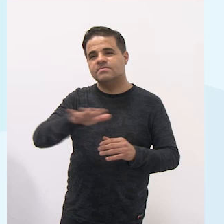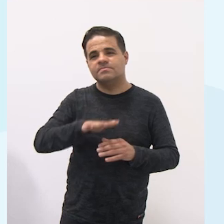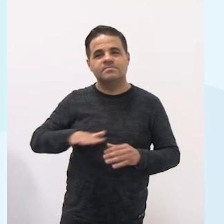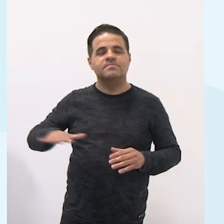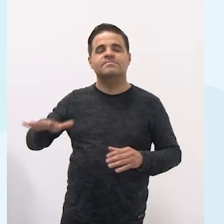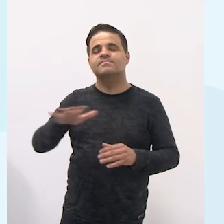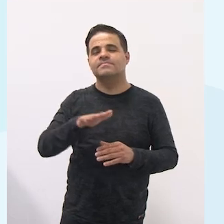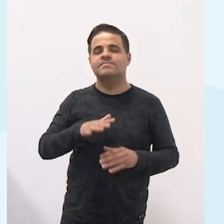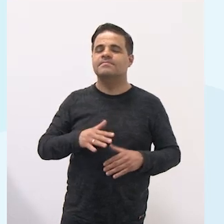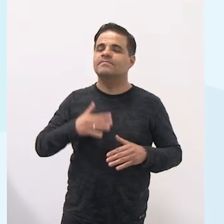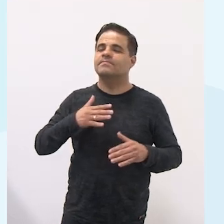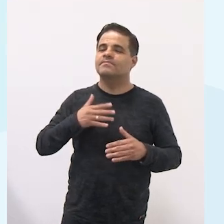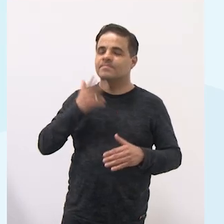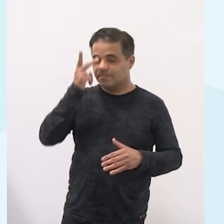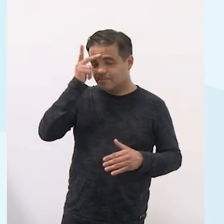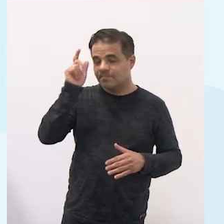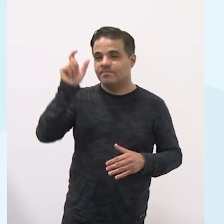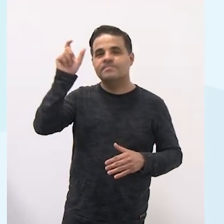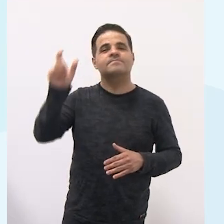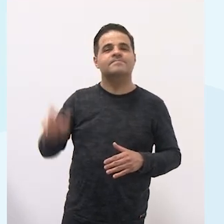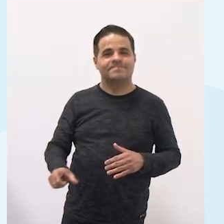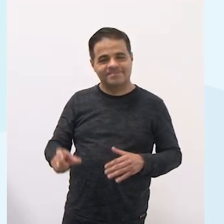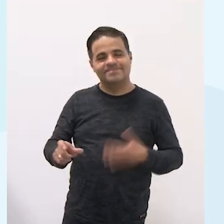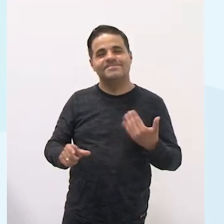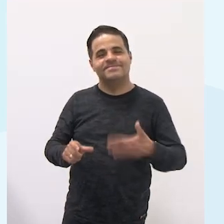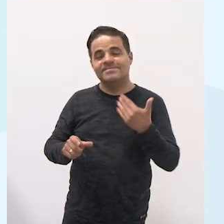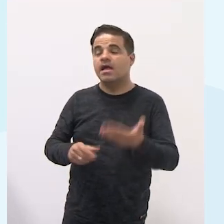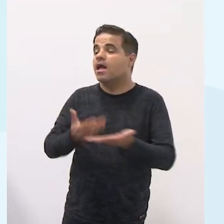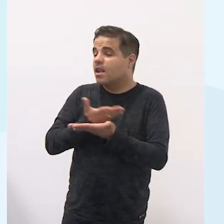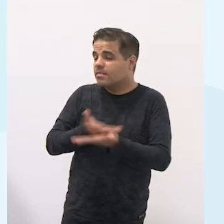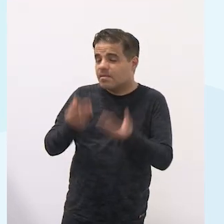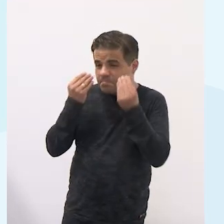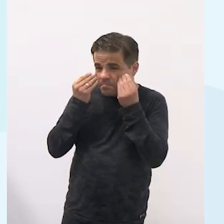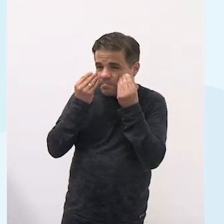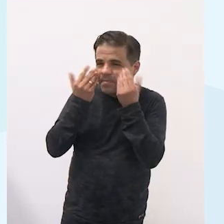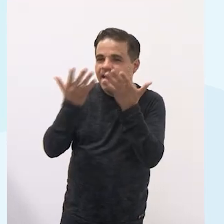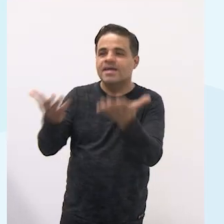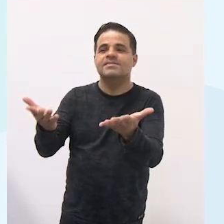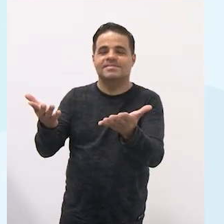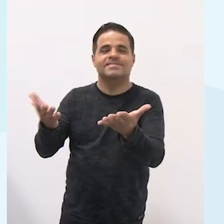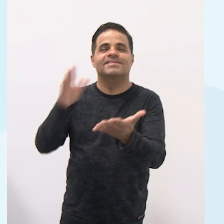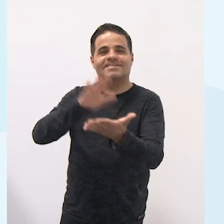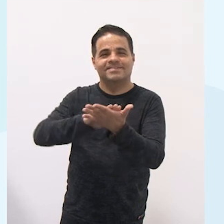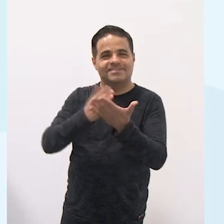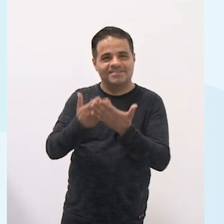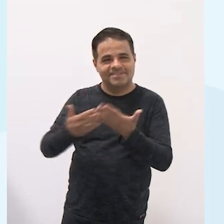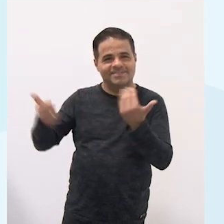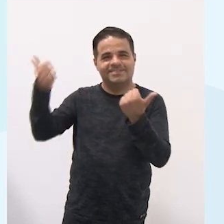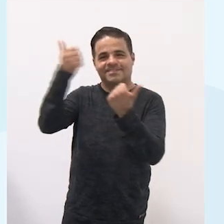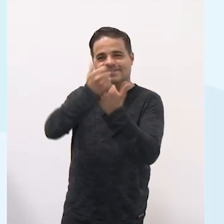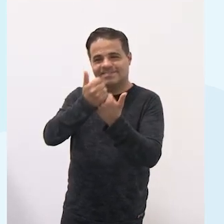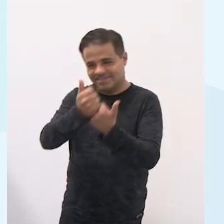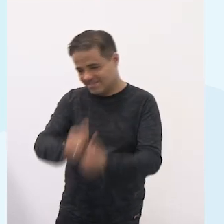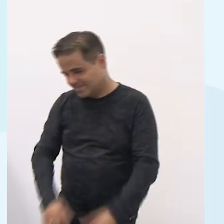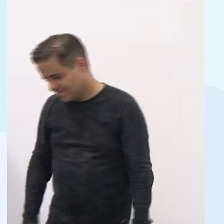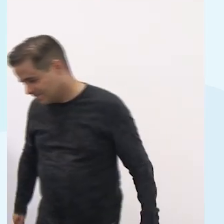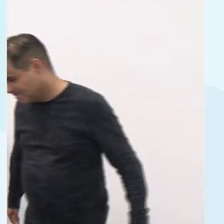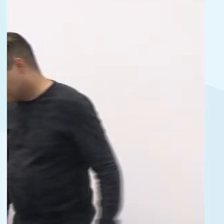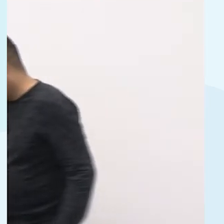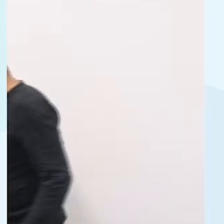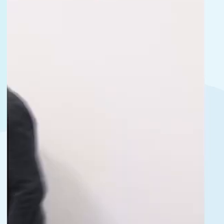da sexualidade, porque a sexualidade ela está expressa. Quem é o órgão sexual maior? É o cérebro, é